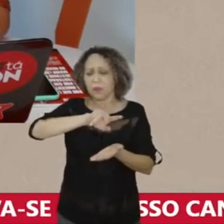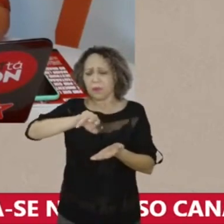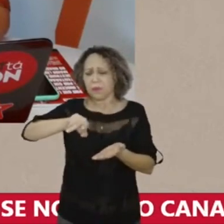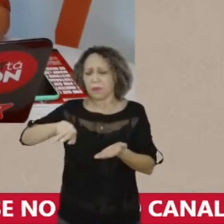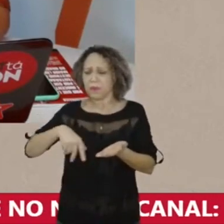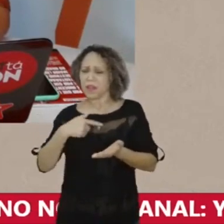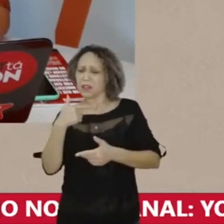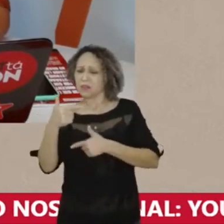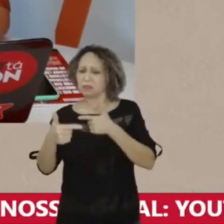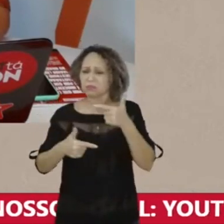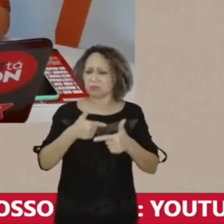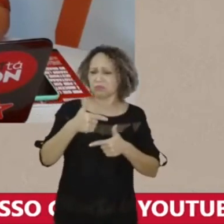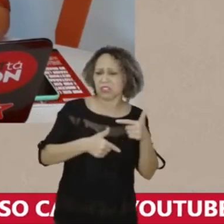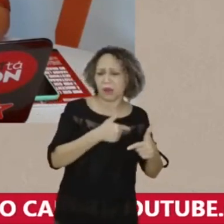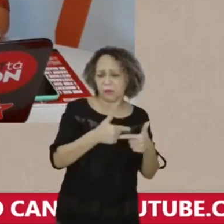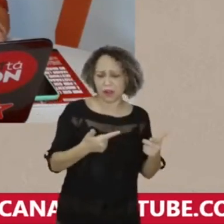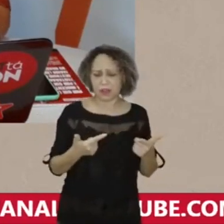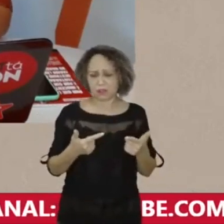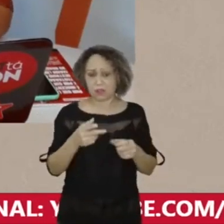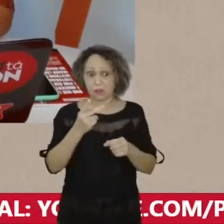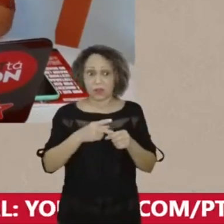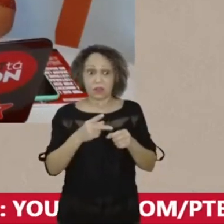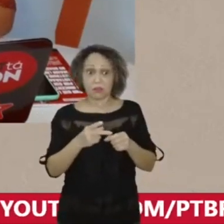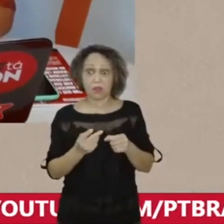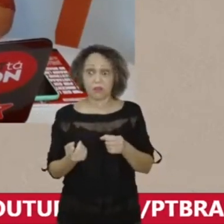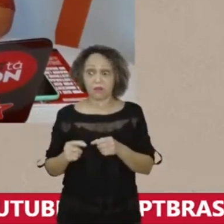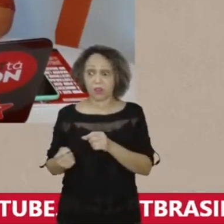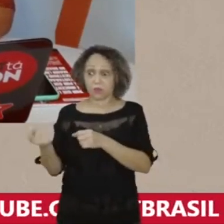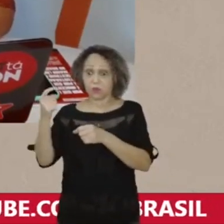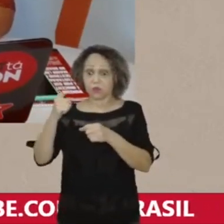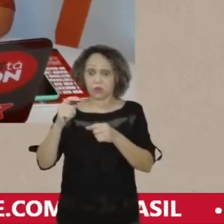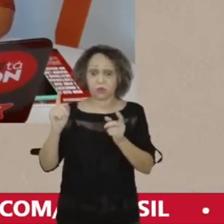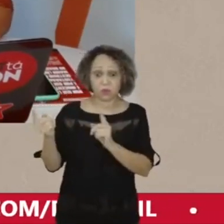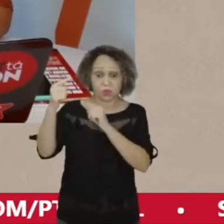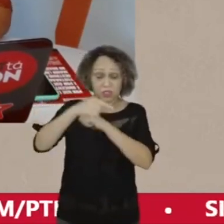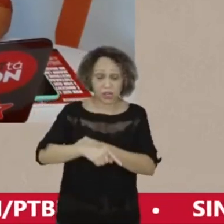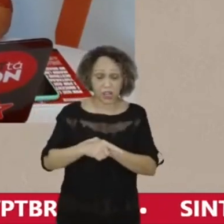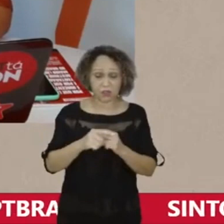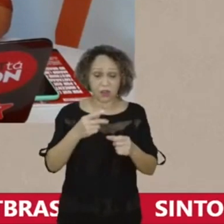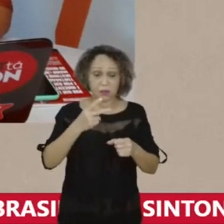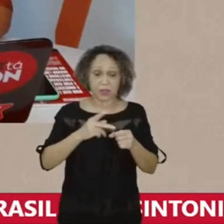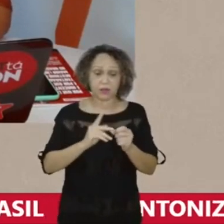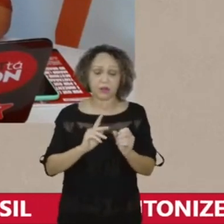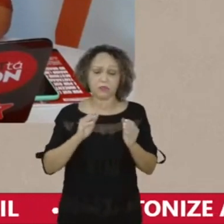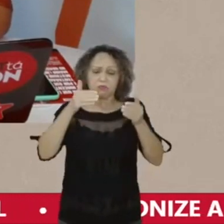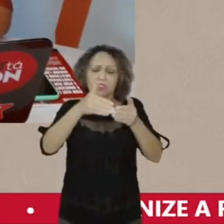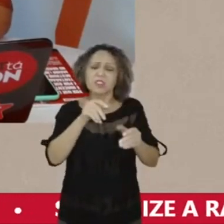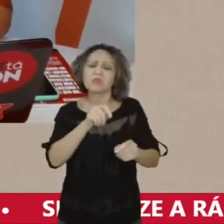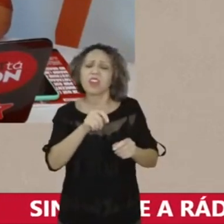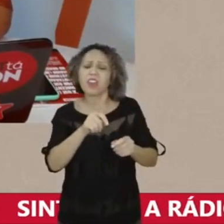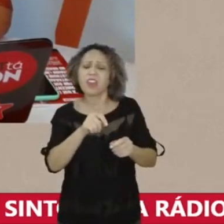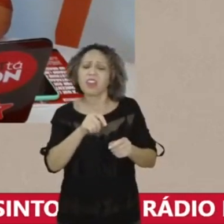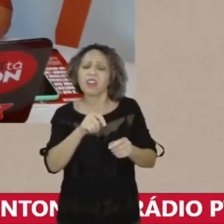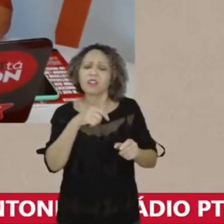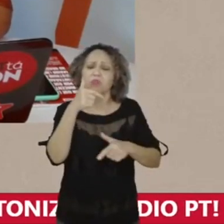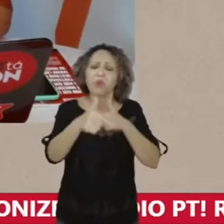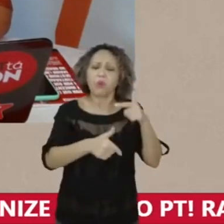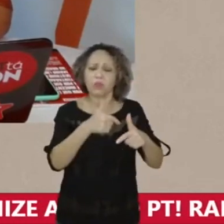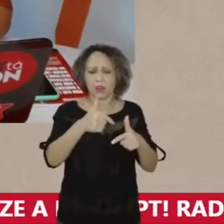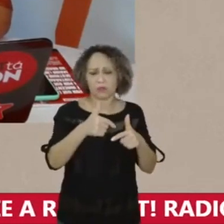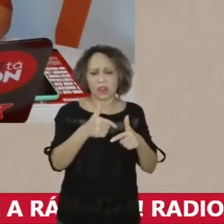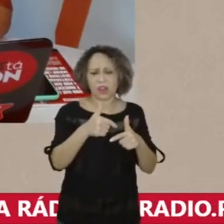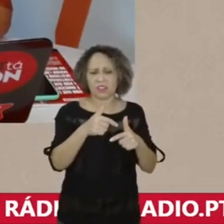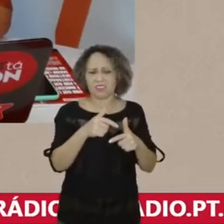preparando para a transição energética. A Petrobras faz o contrário, ela se concentra naquilo que é uma atividade não só